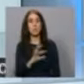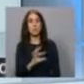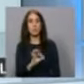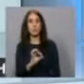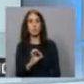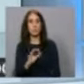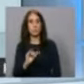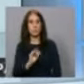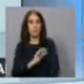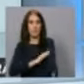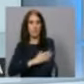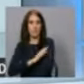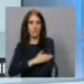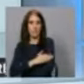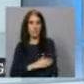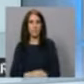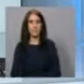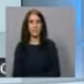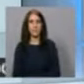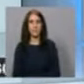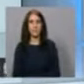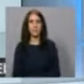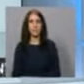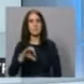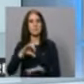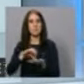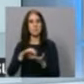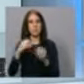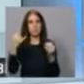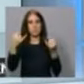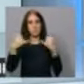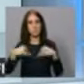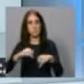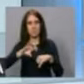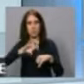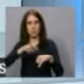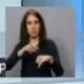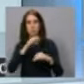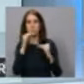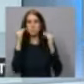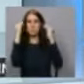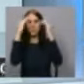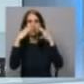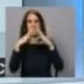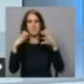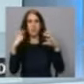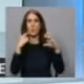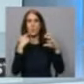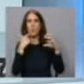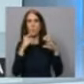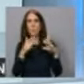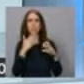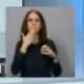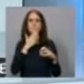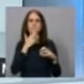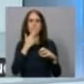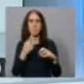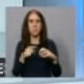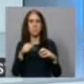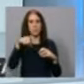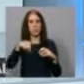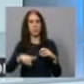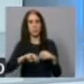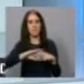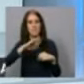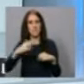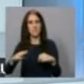em Aveiro. Passando para a região centro, também aqui o céu a apresentar-se geralmente muito nublado, mas com algumas abertas a sul do sistema montanhoso